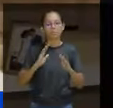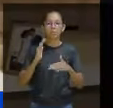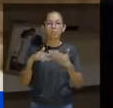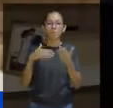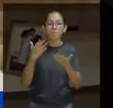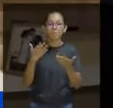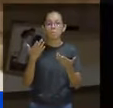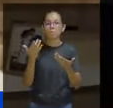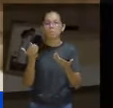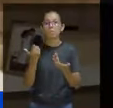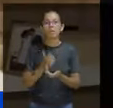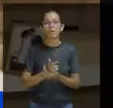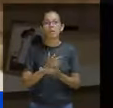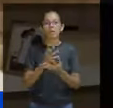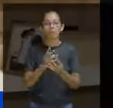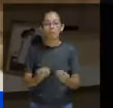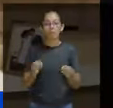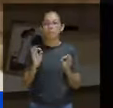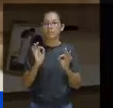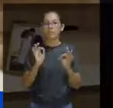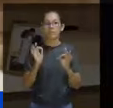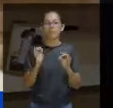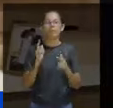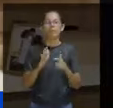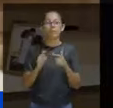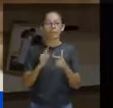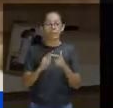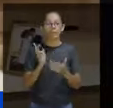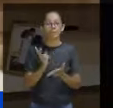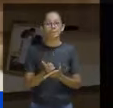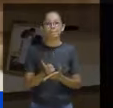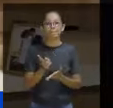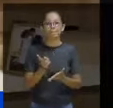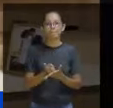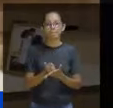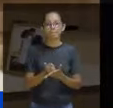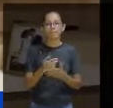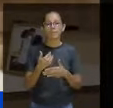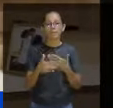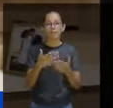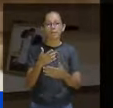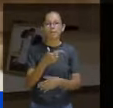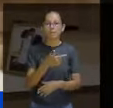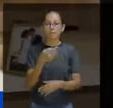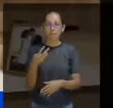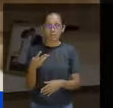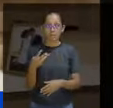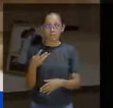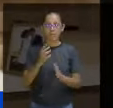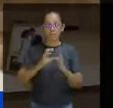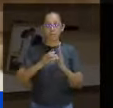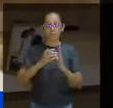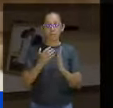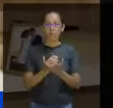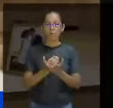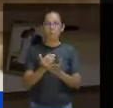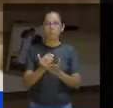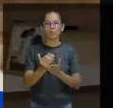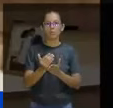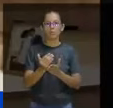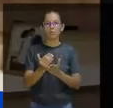nenhum efeito. Diante disso, Excelência, ainda no início do ano de 2023, o partido ele entrou com uma ação de exigir